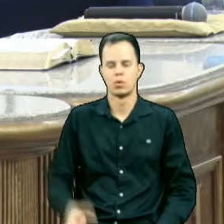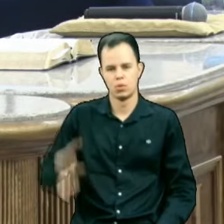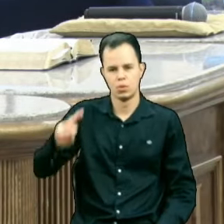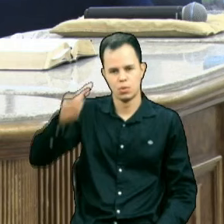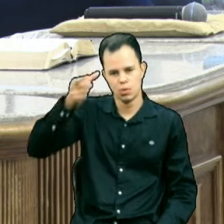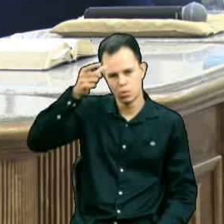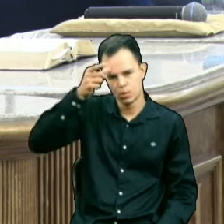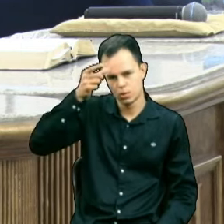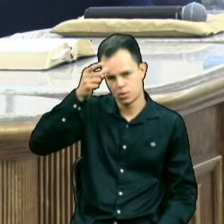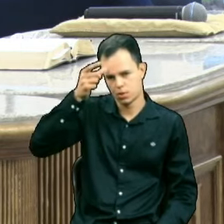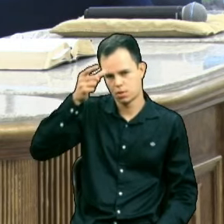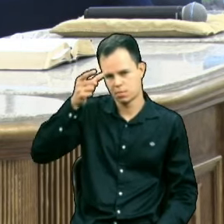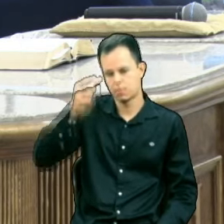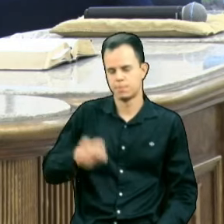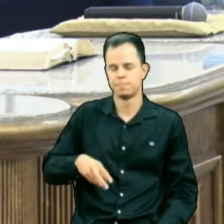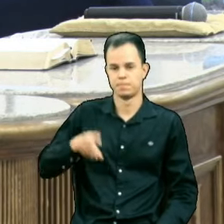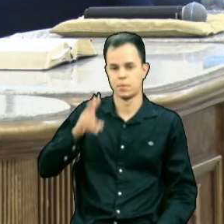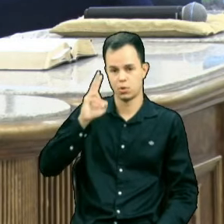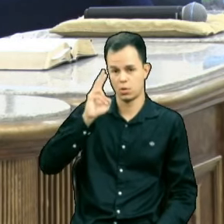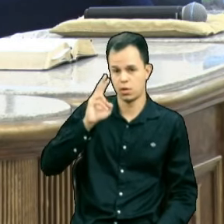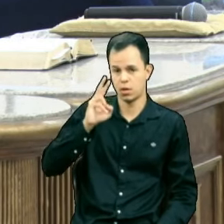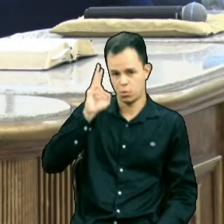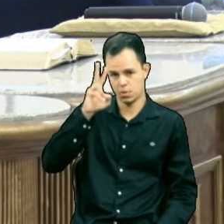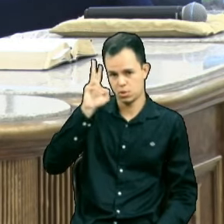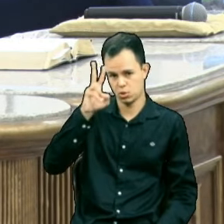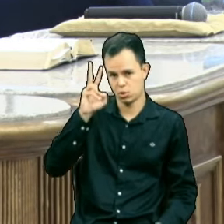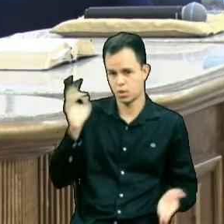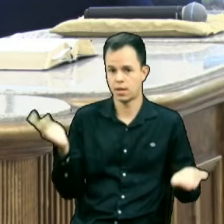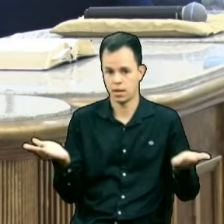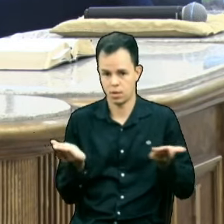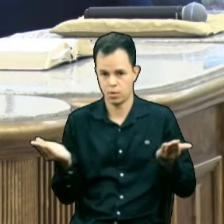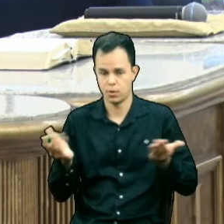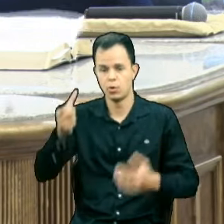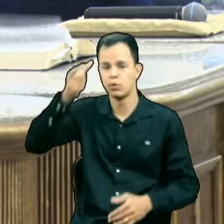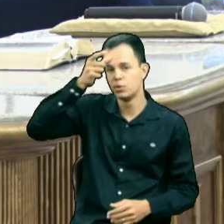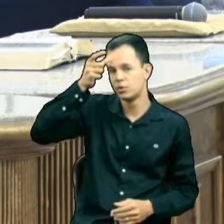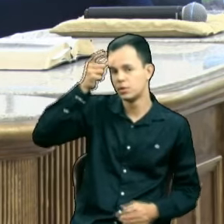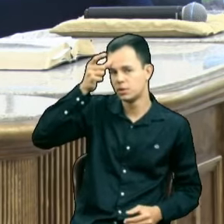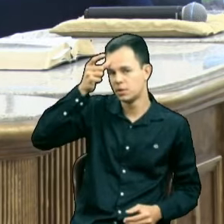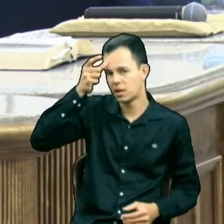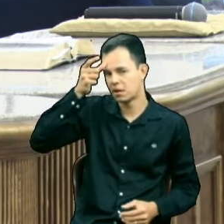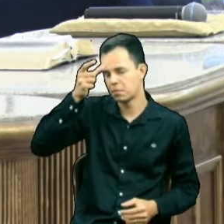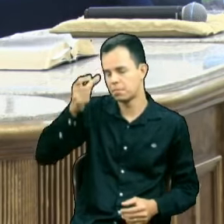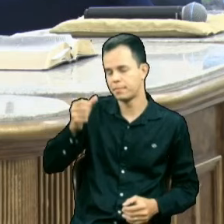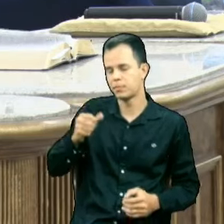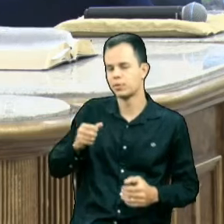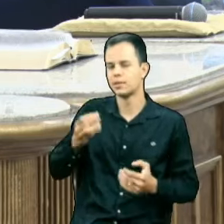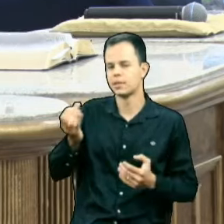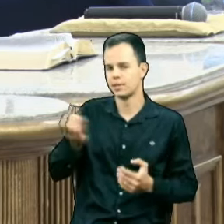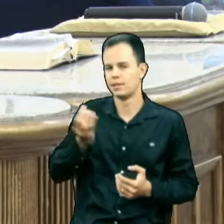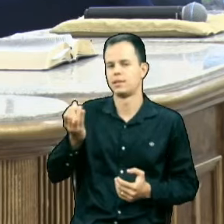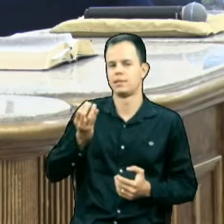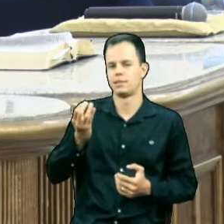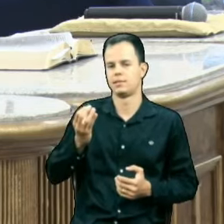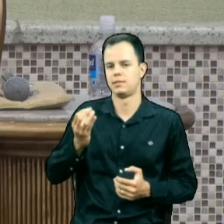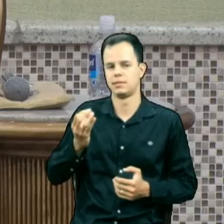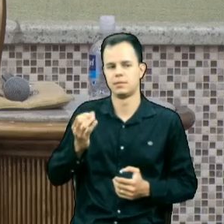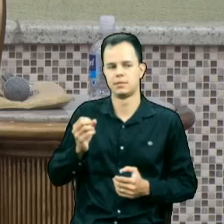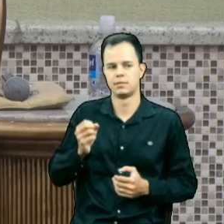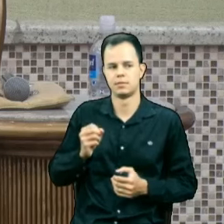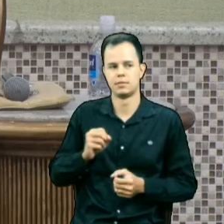diabo resolveu aposentar e falou não precisa mais abrir as ferramentas vou vendê-las